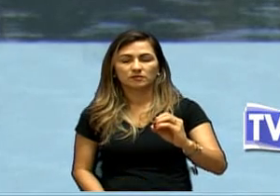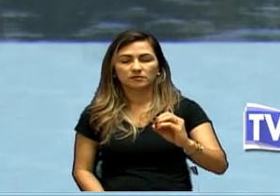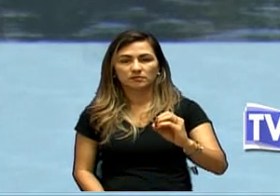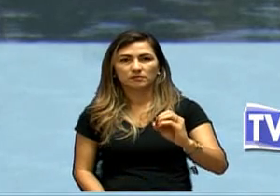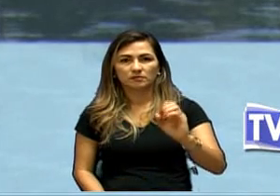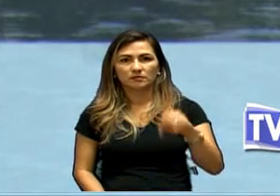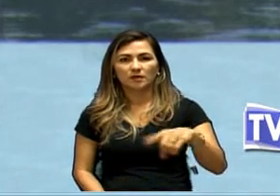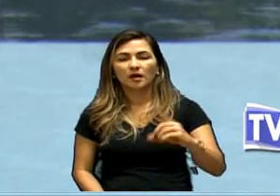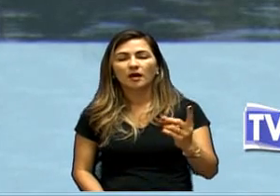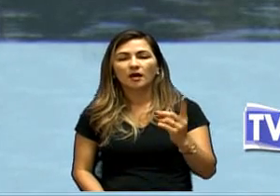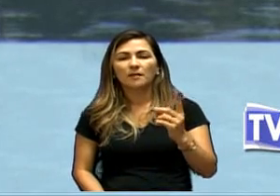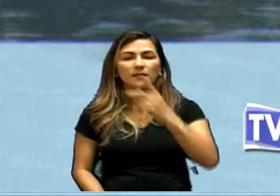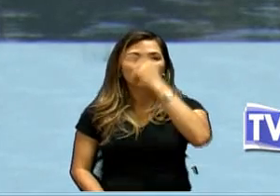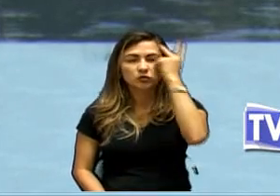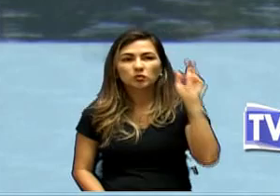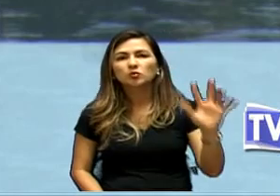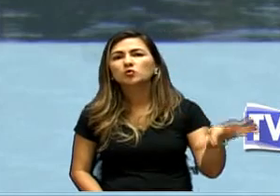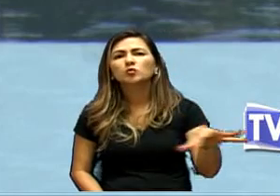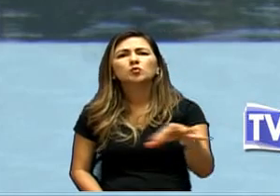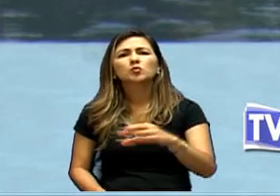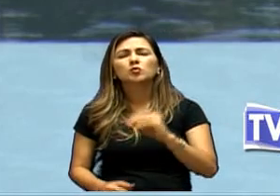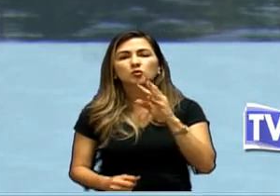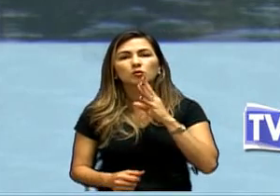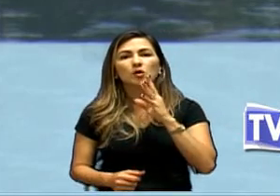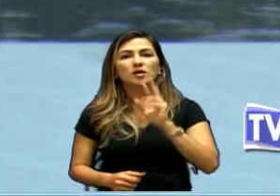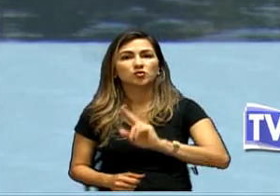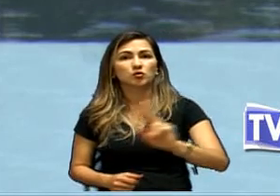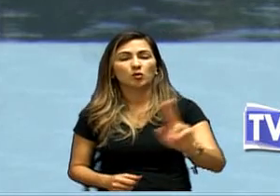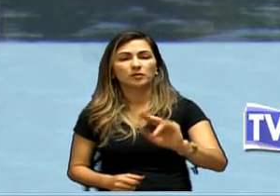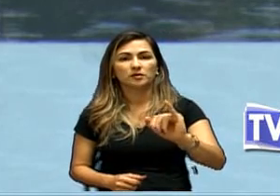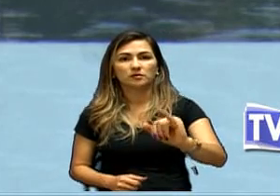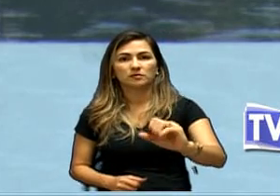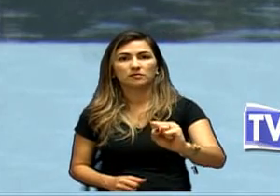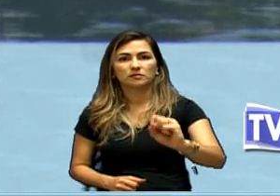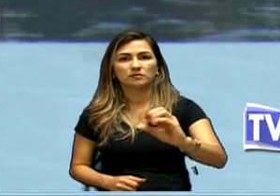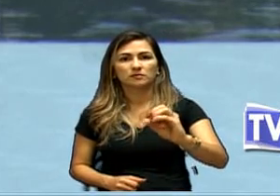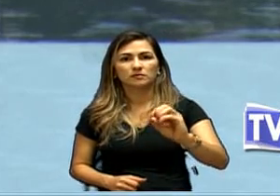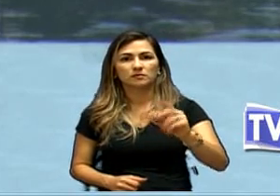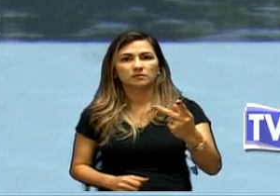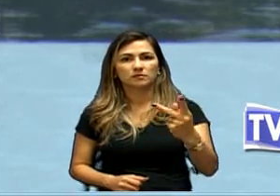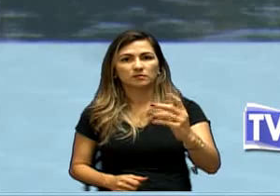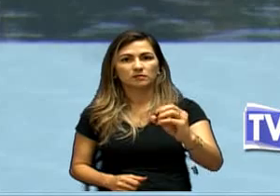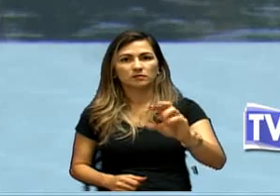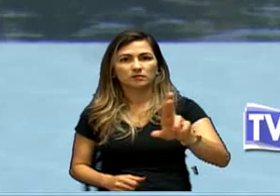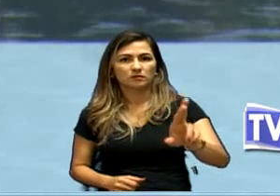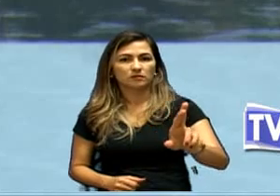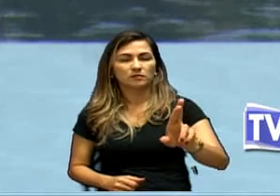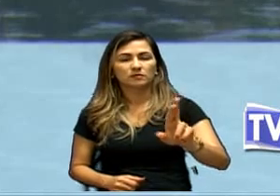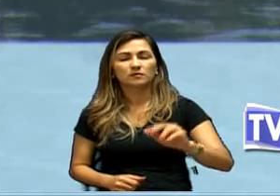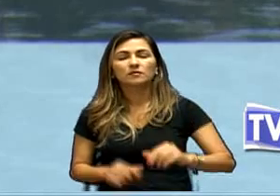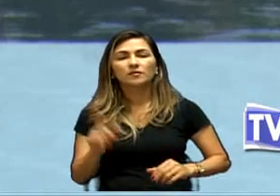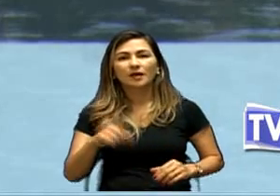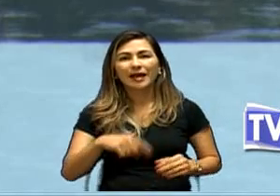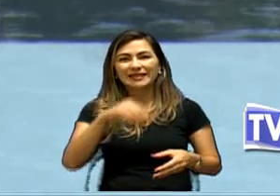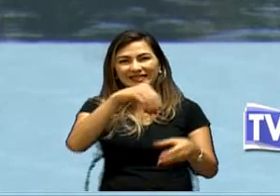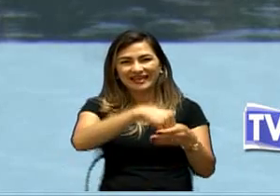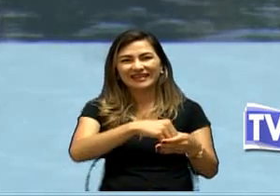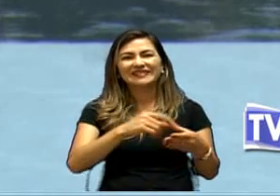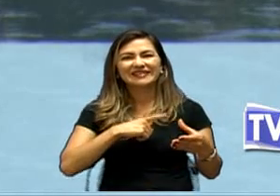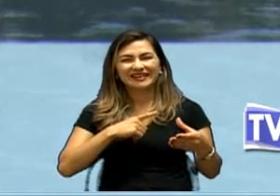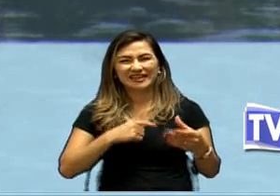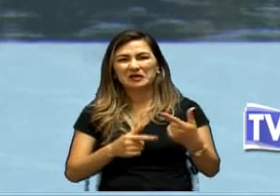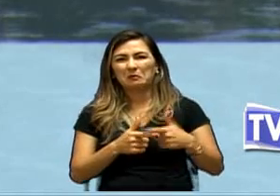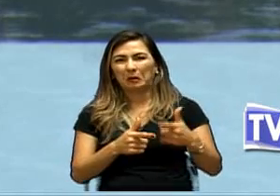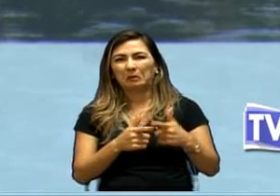como isopor, na composição dele, ele tem um produto químico altamente cancerígeno para o